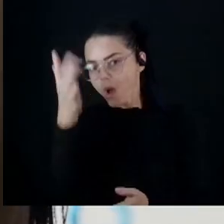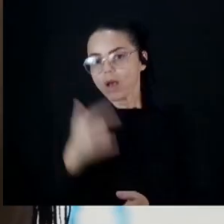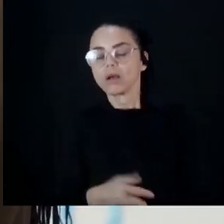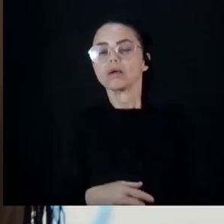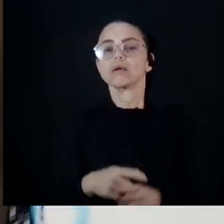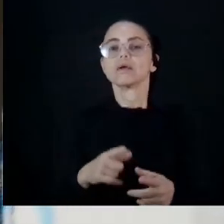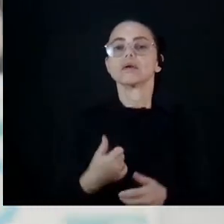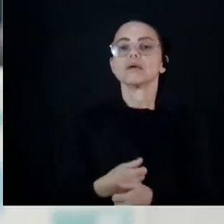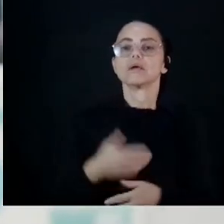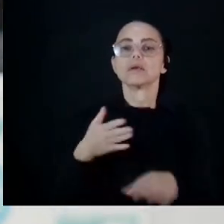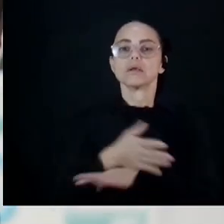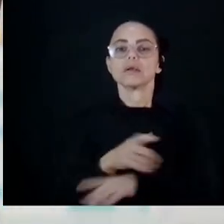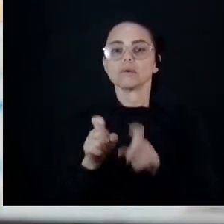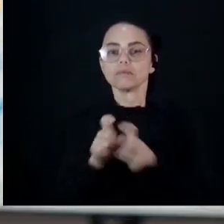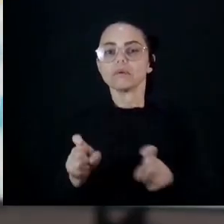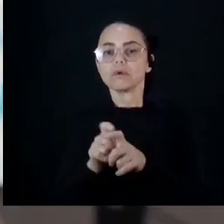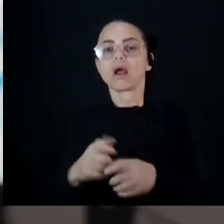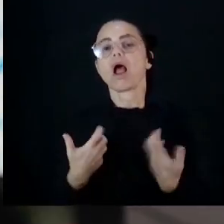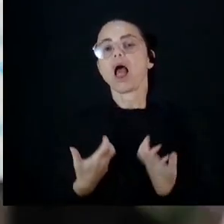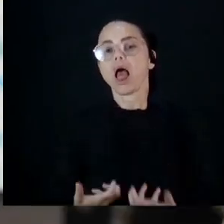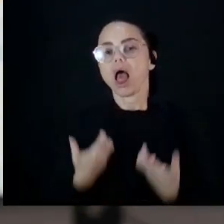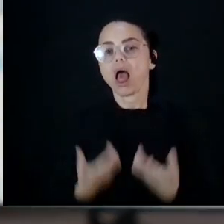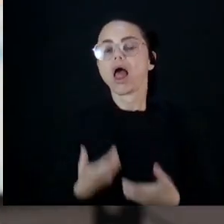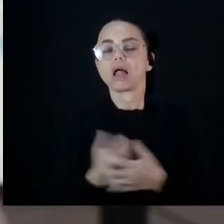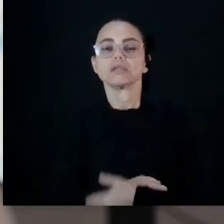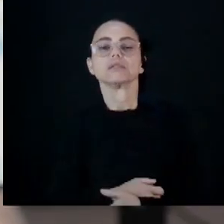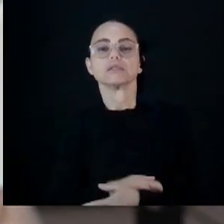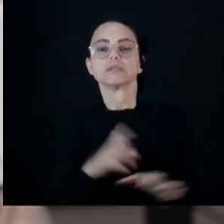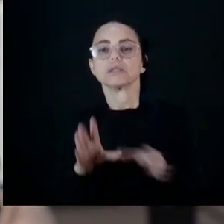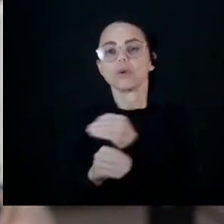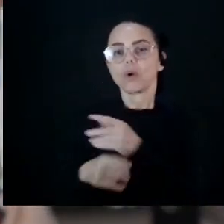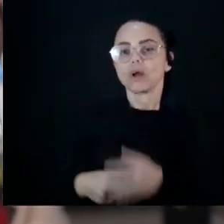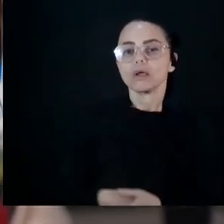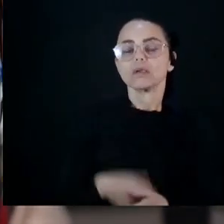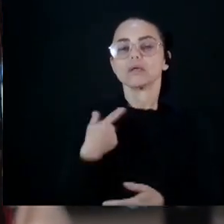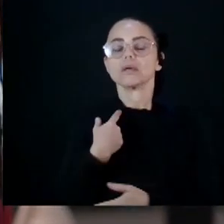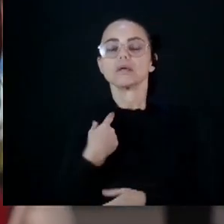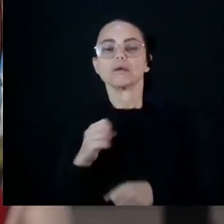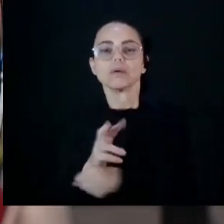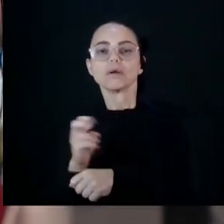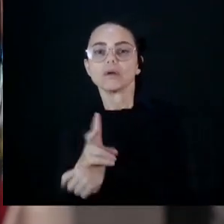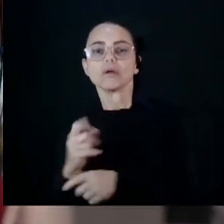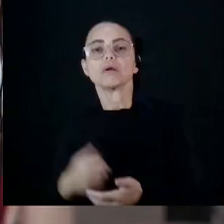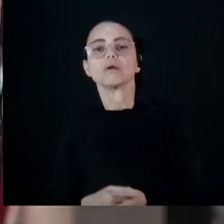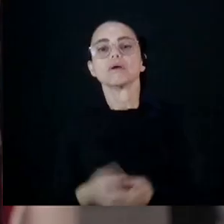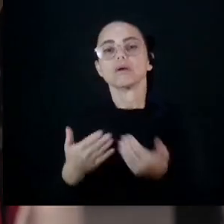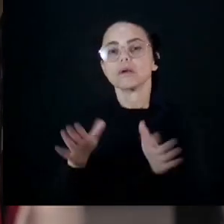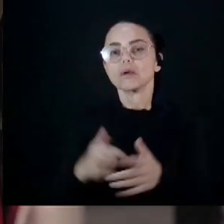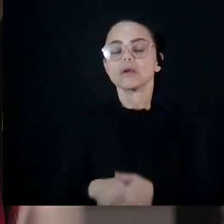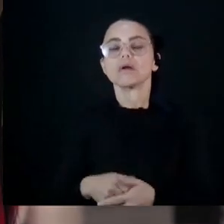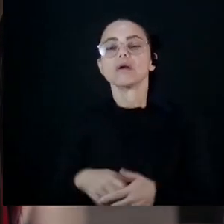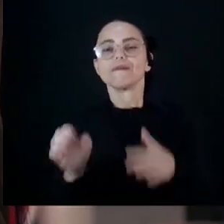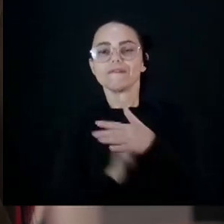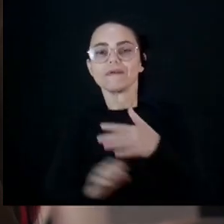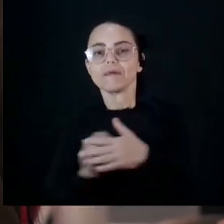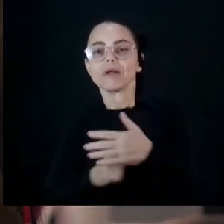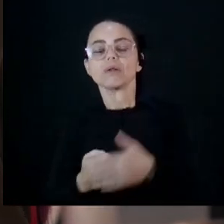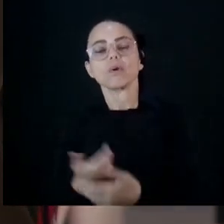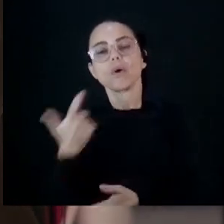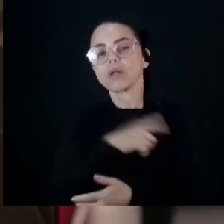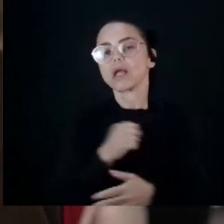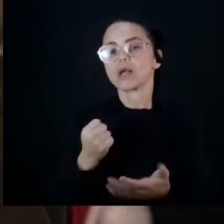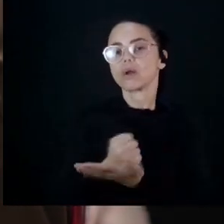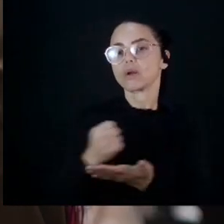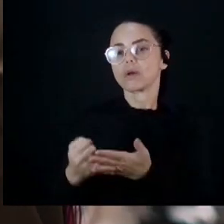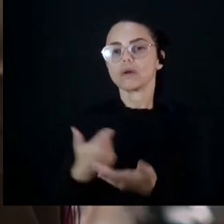dados cansativos, fechando vagas que estão abertas, que muitas empresas não conseguem contratar, porque as pessoas não querem mais